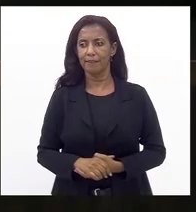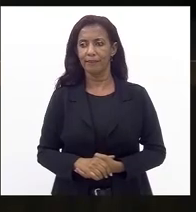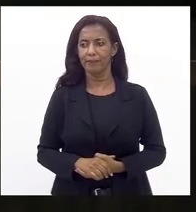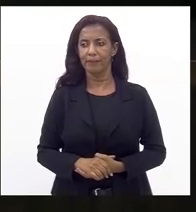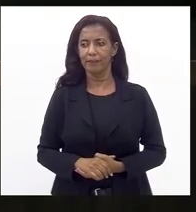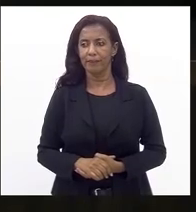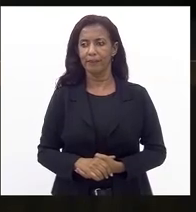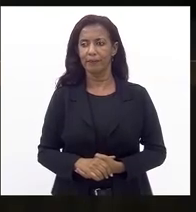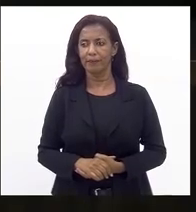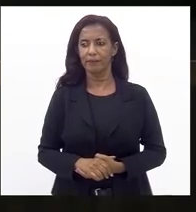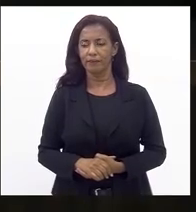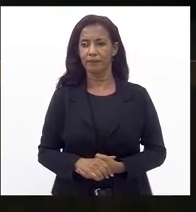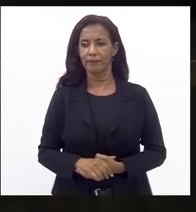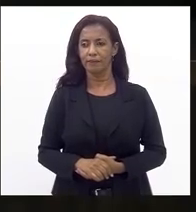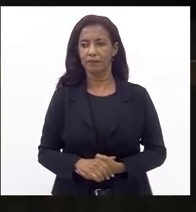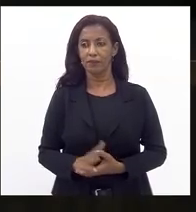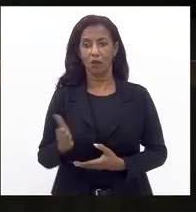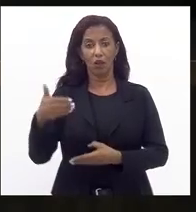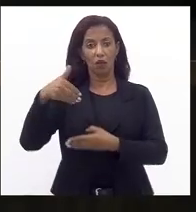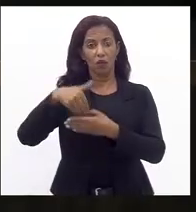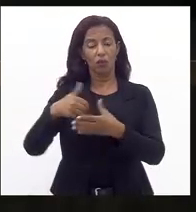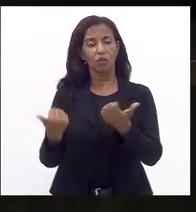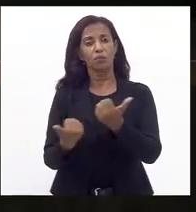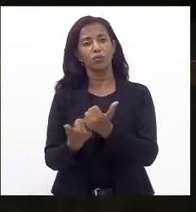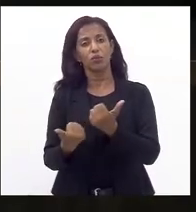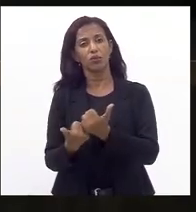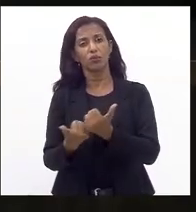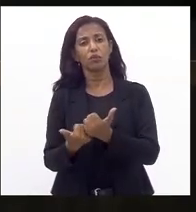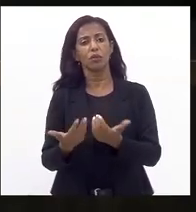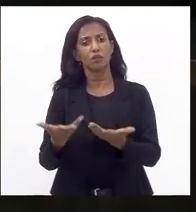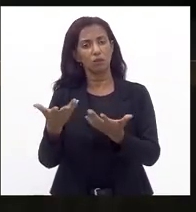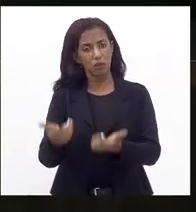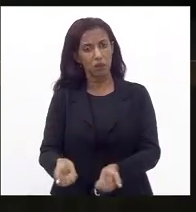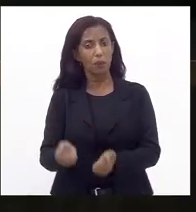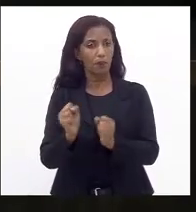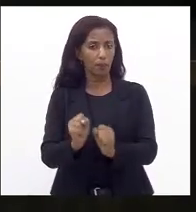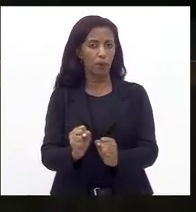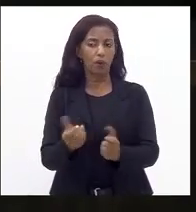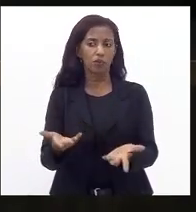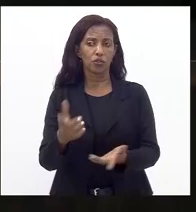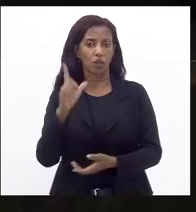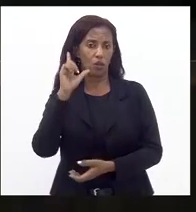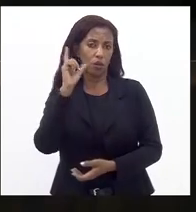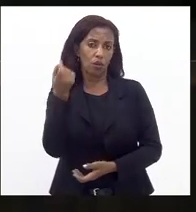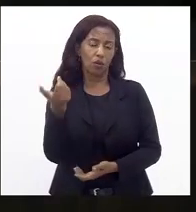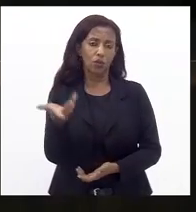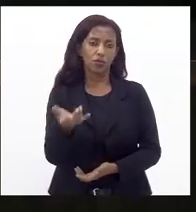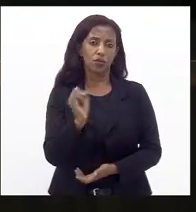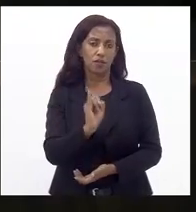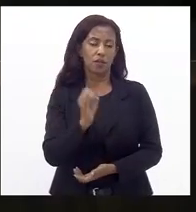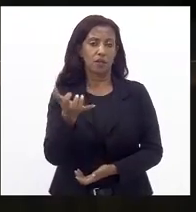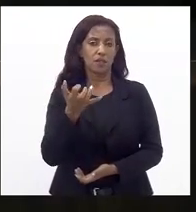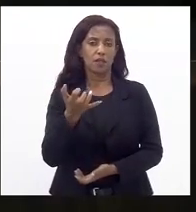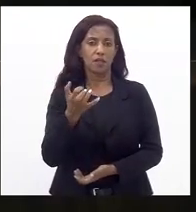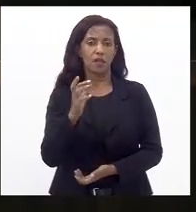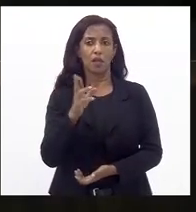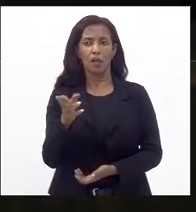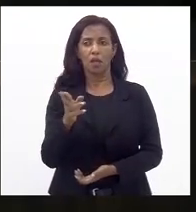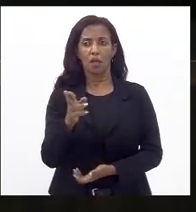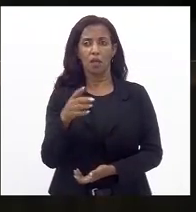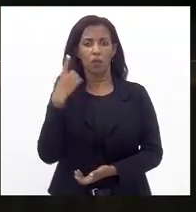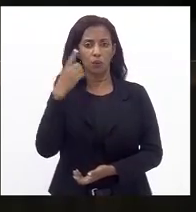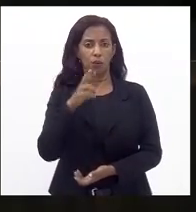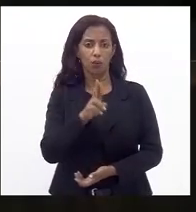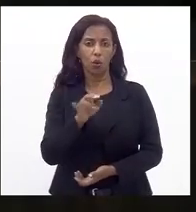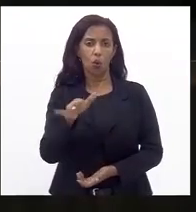e o rosto nós vamos voltar nessa obstrutiva então ascendência poderá dar praticamente quiser aqui que o deputado o mesmo tempo eu